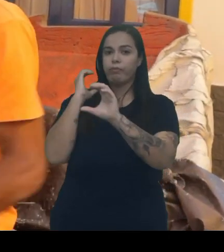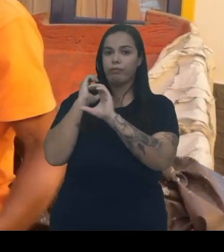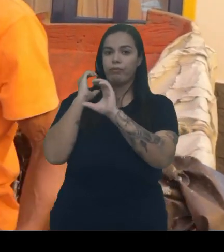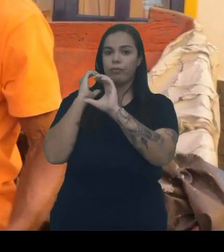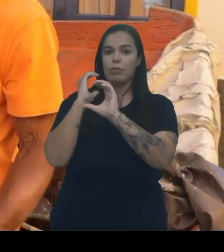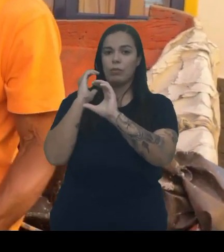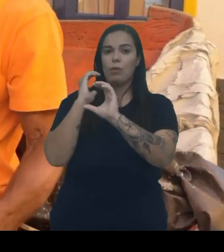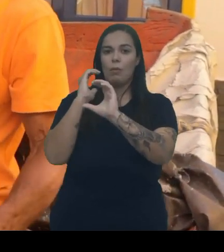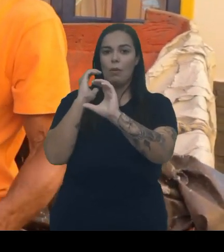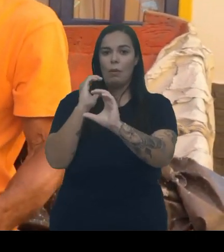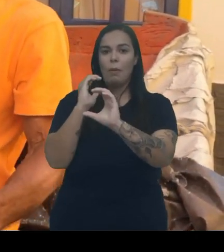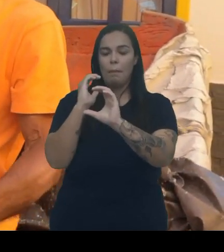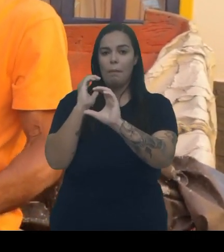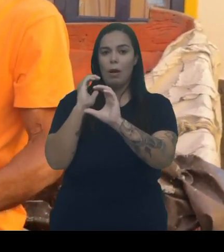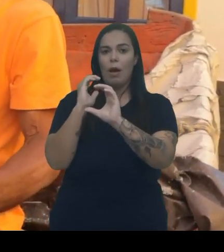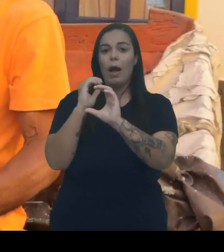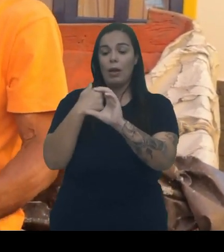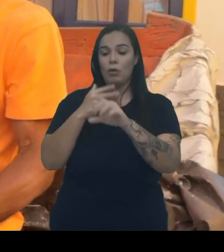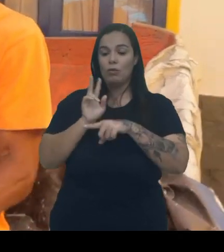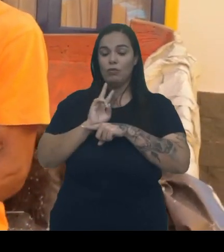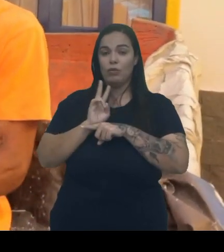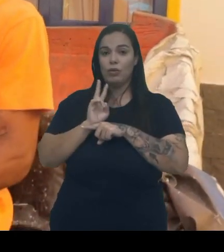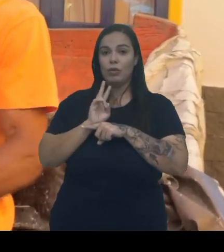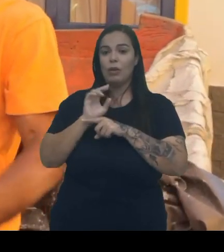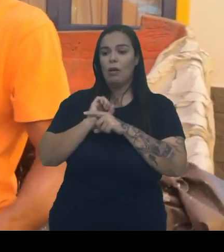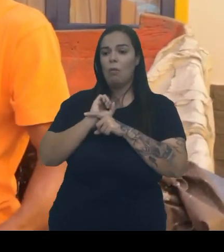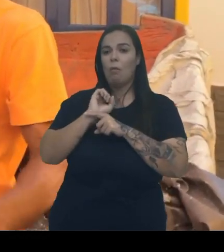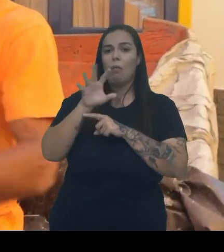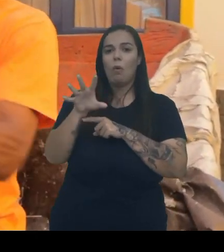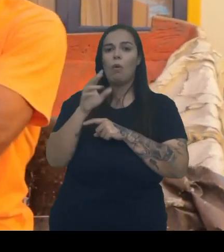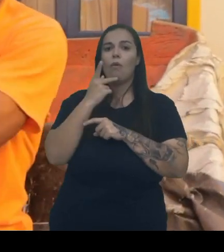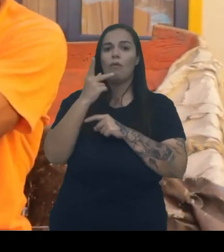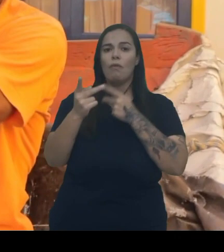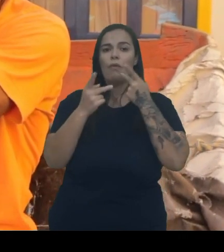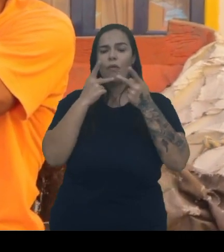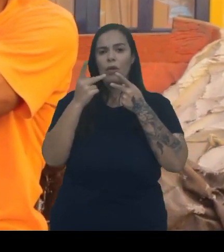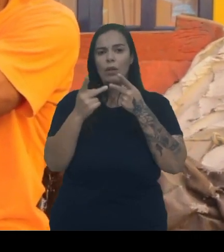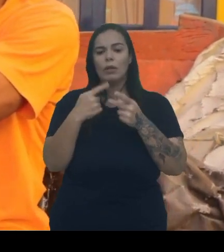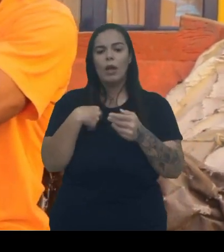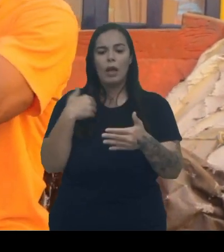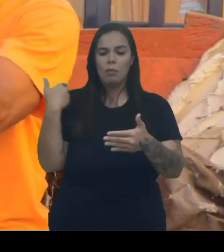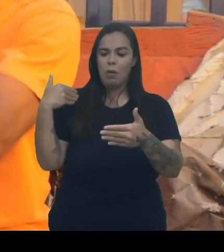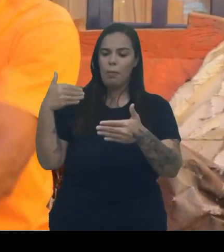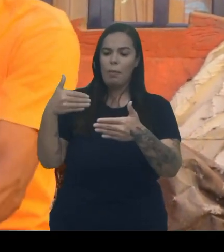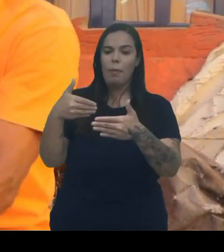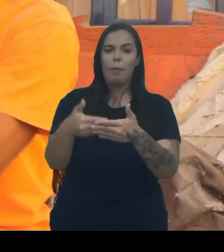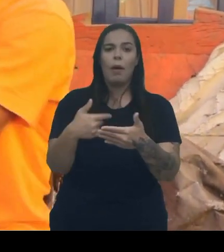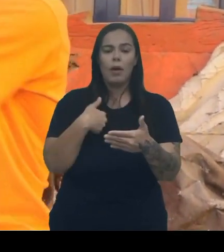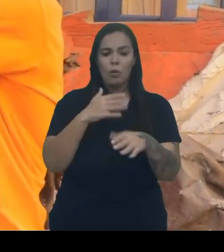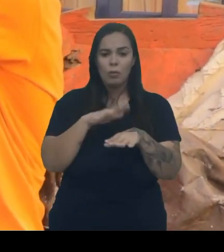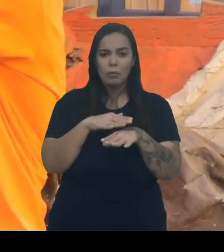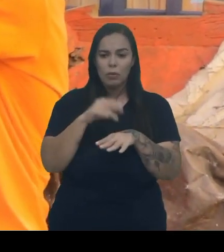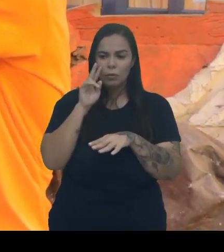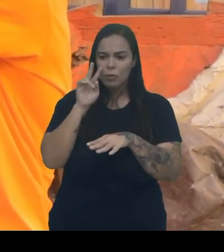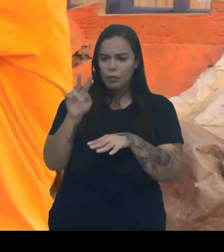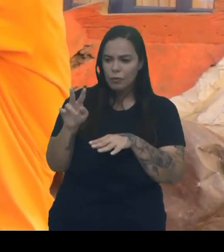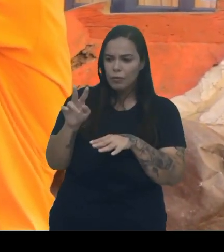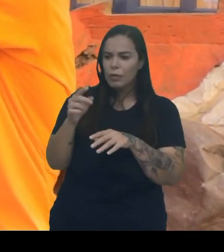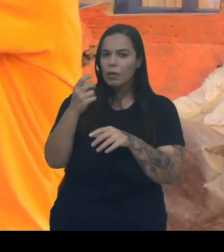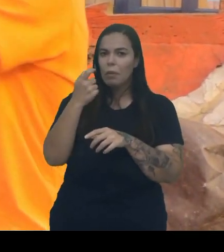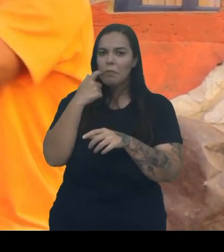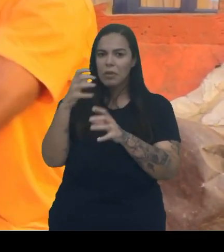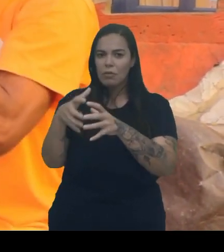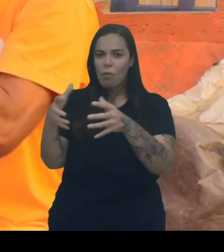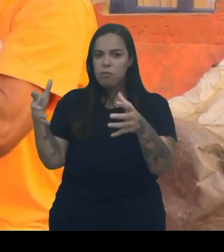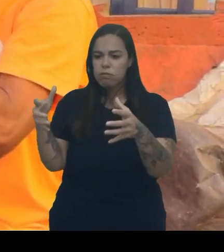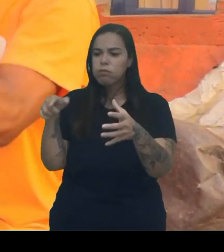tua. Aí o vigia que vinha com a tainha, ele ia mandando. Aí você mesmo, quando chegava mais cedo, você mesmo da canoa, você viu um cardume de tainha vindo de